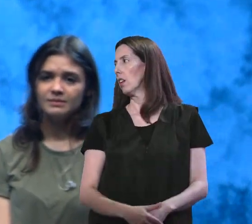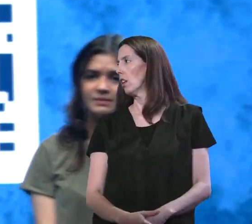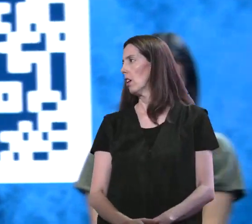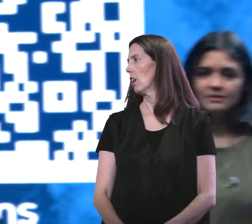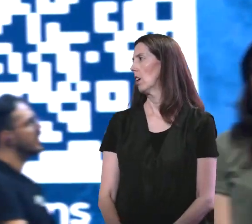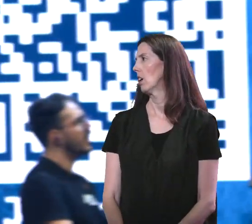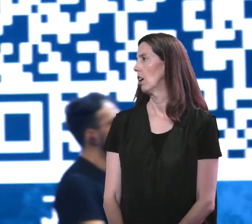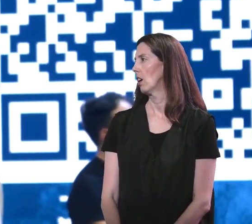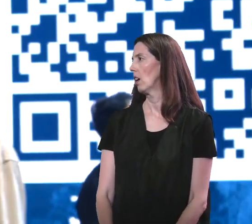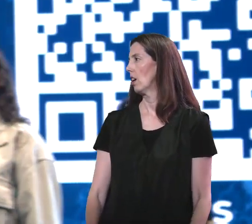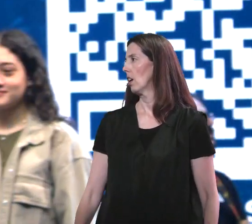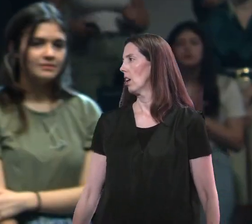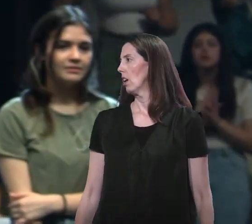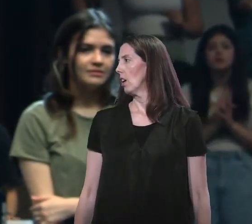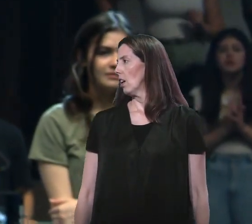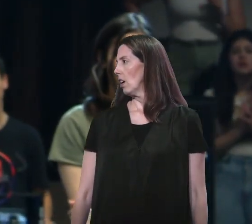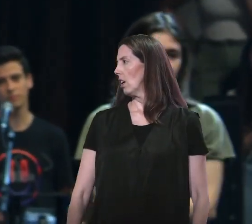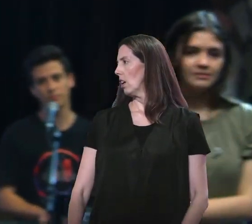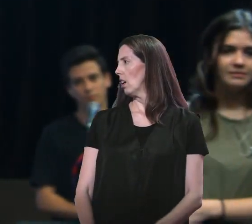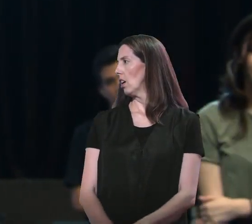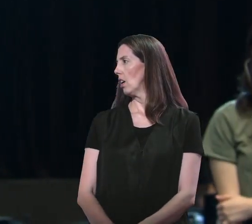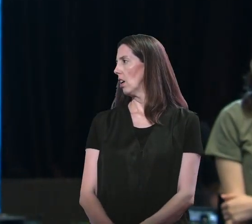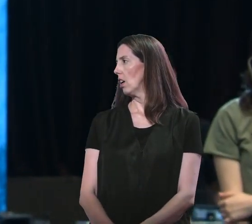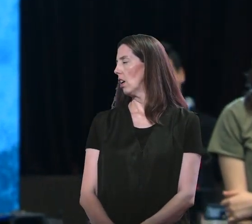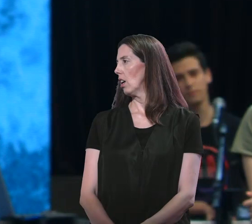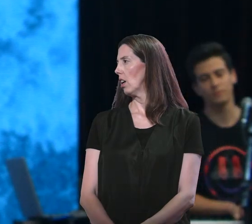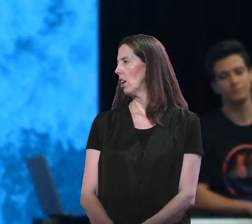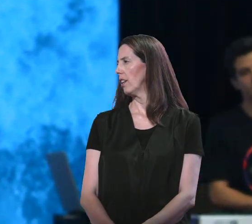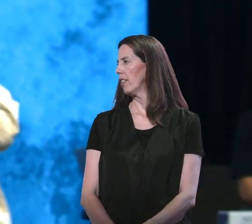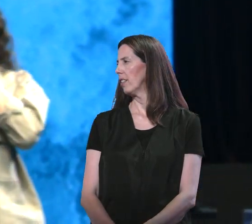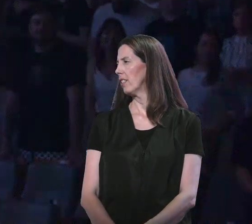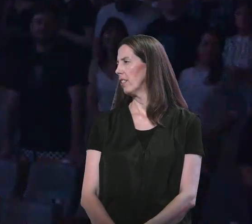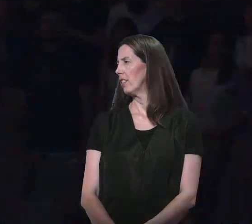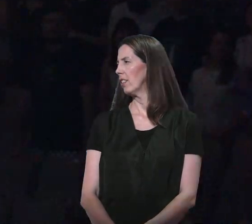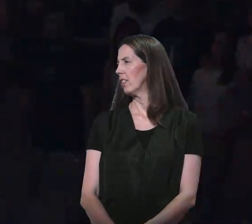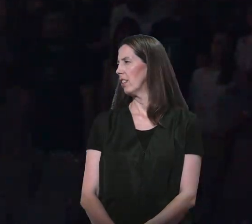Amém, aconteceu alguma coisa aqui, glória a Deus.